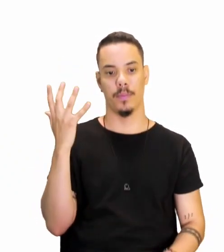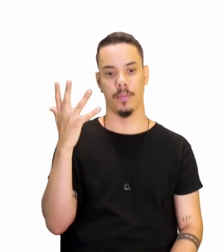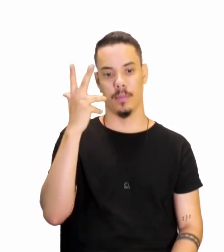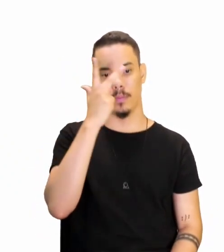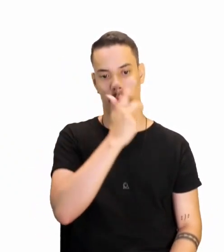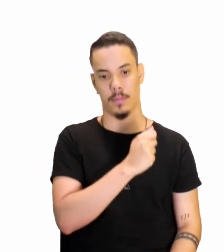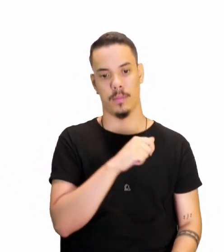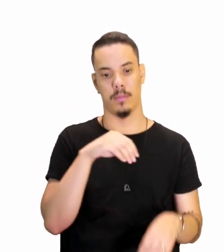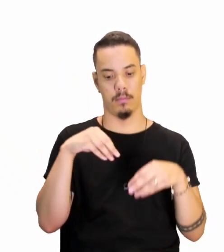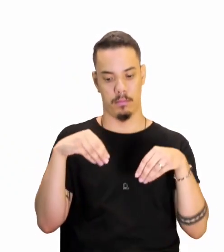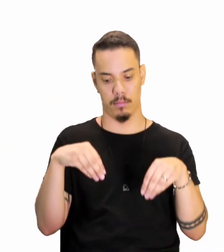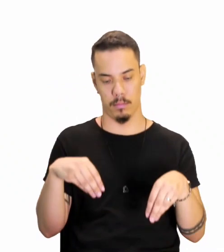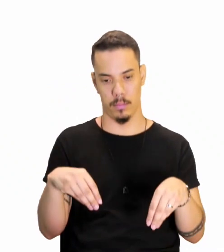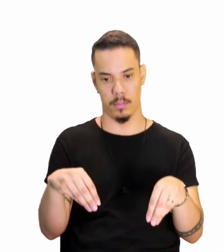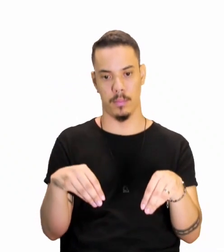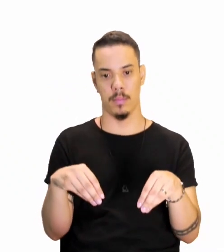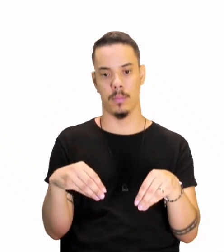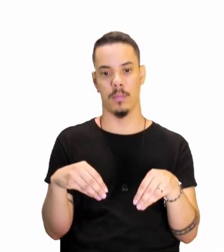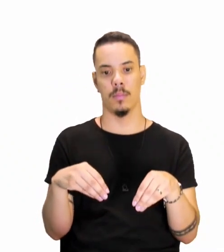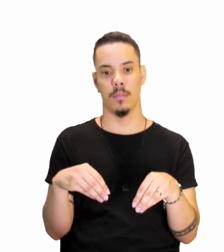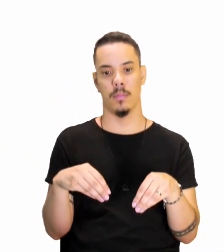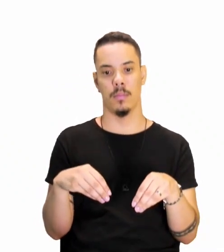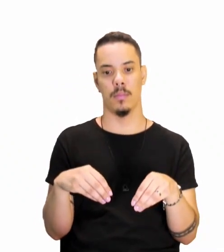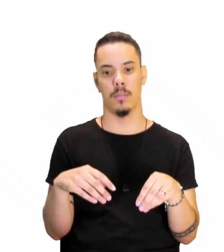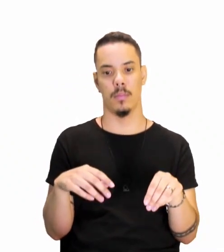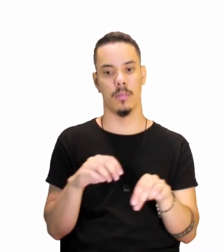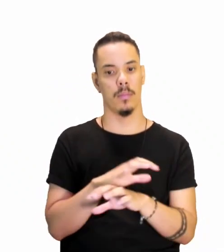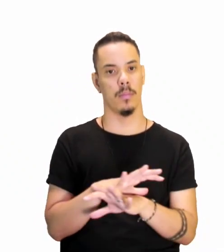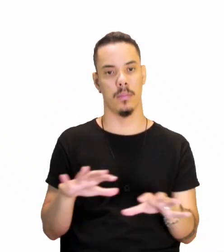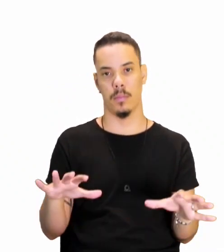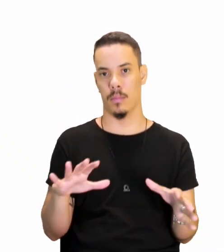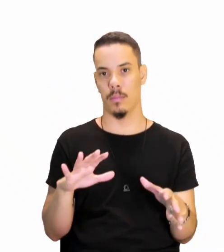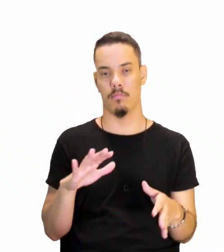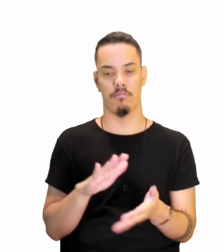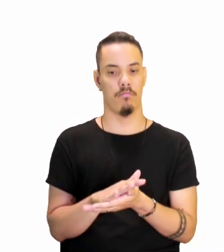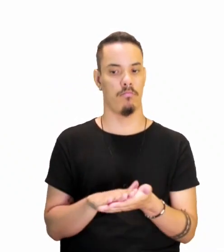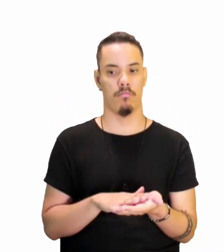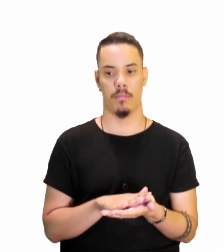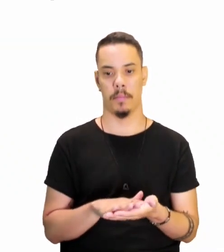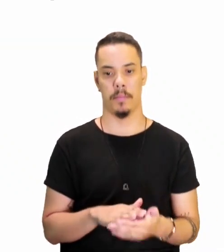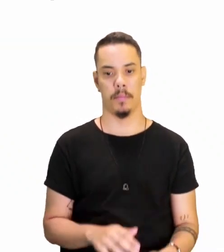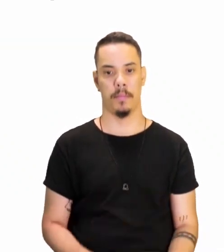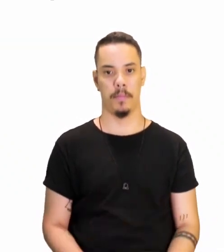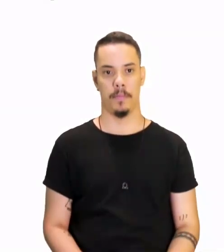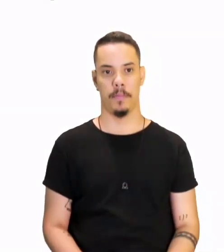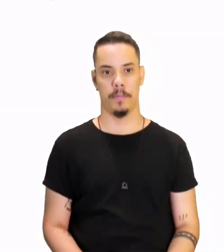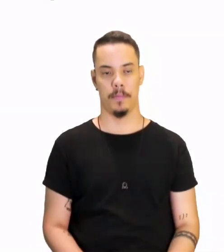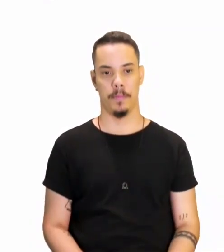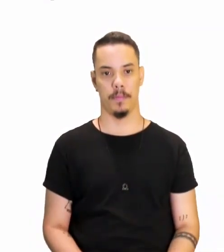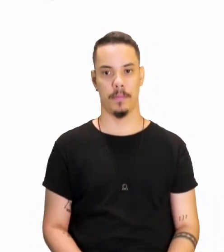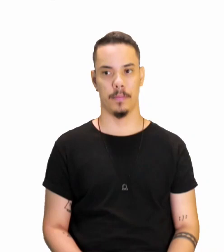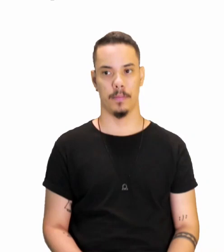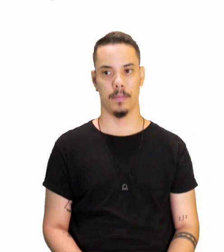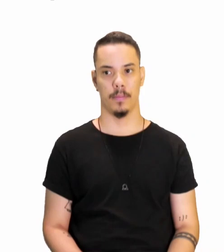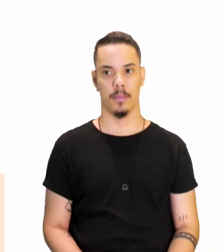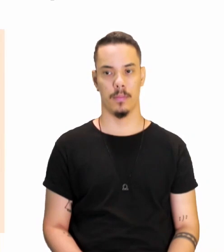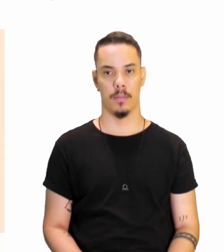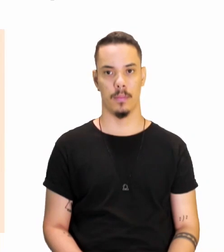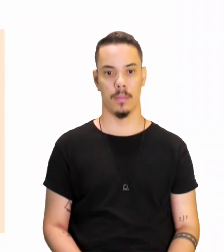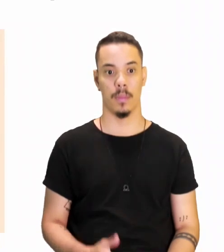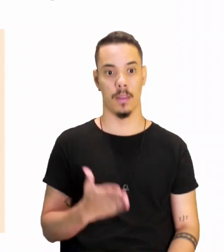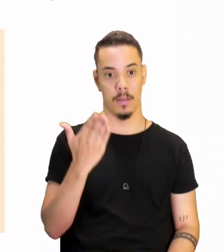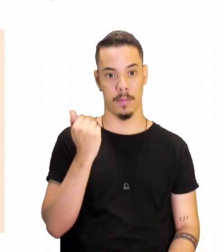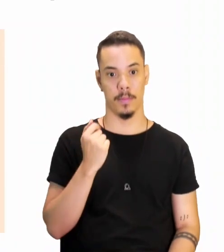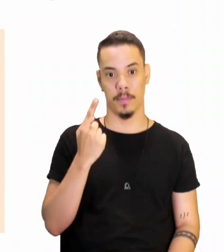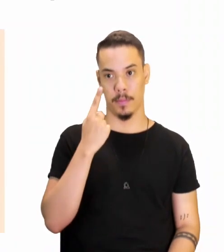terra cinza, em pó, em sombra, em nada. Então, vamos